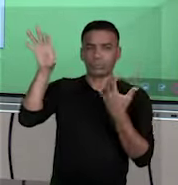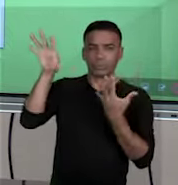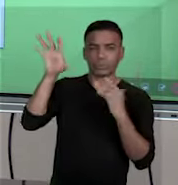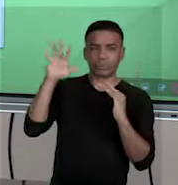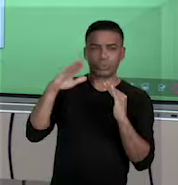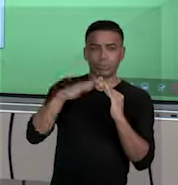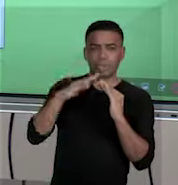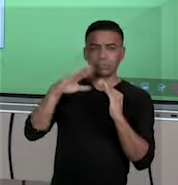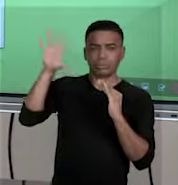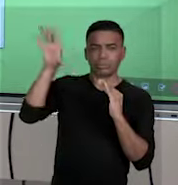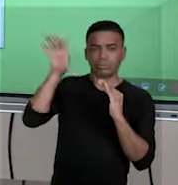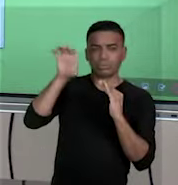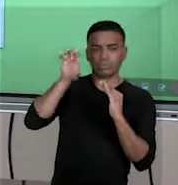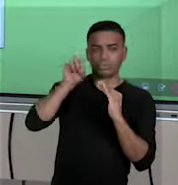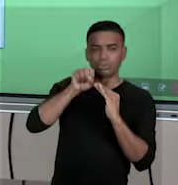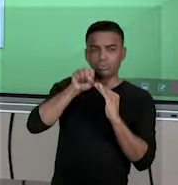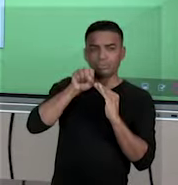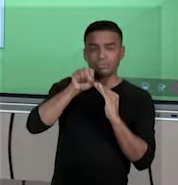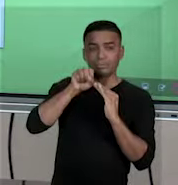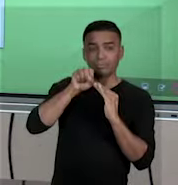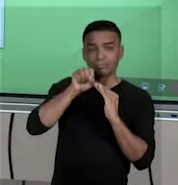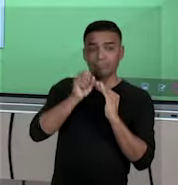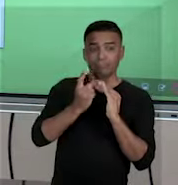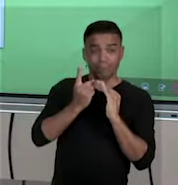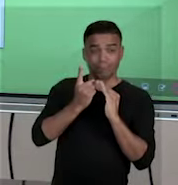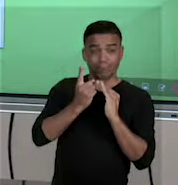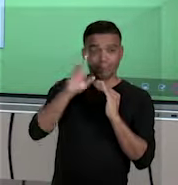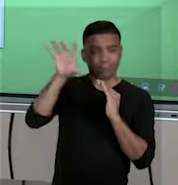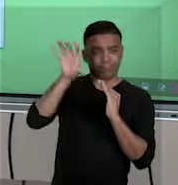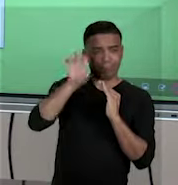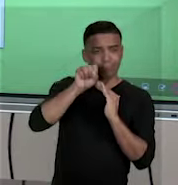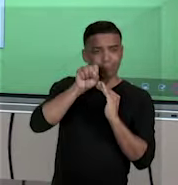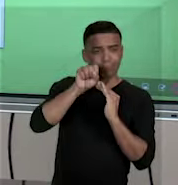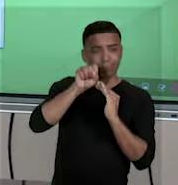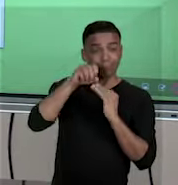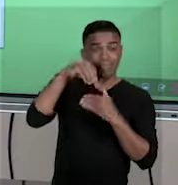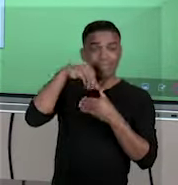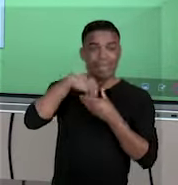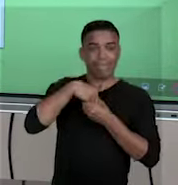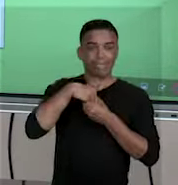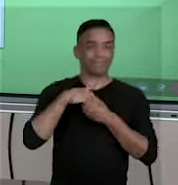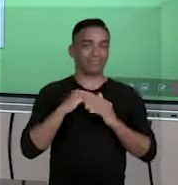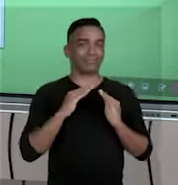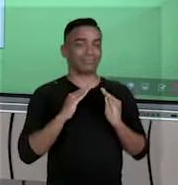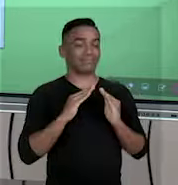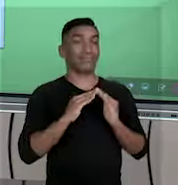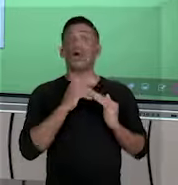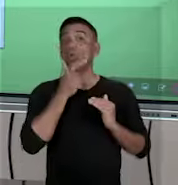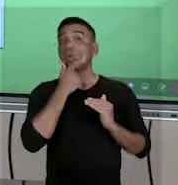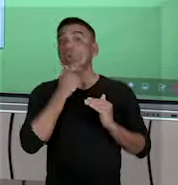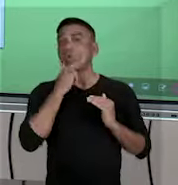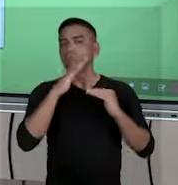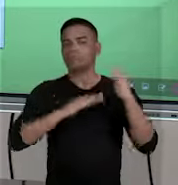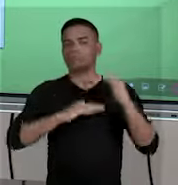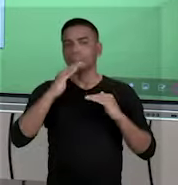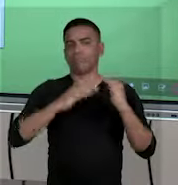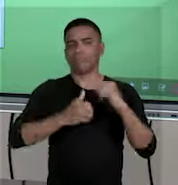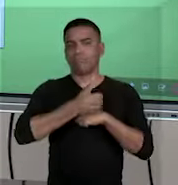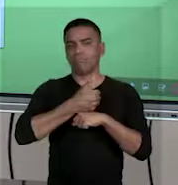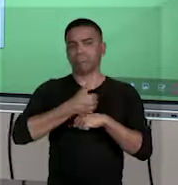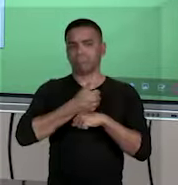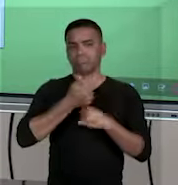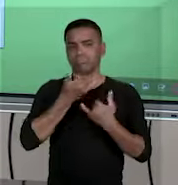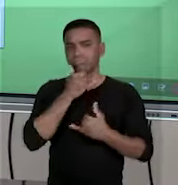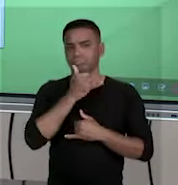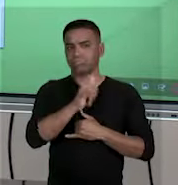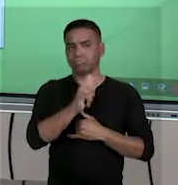de energia. Daquele padrão de energia, para dentro, um eletricista, né, vai